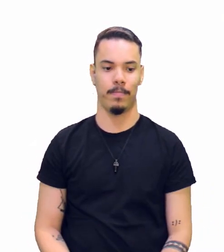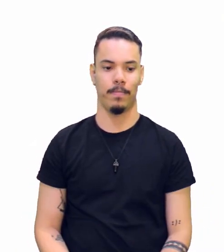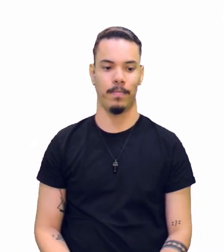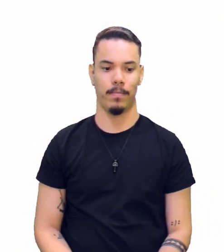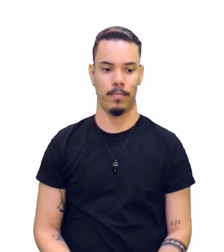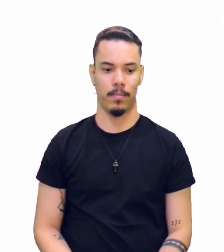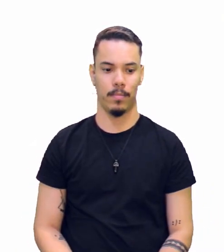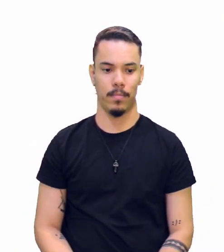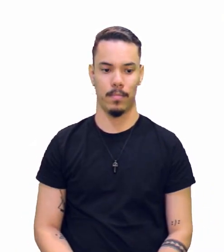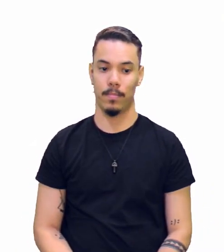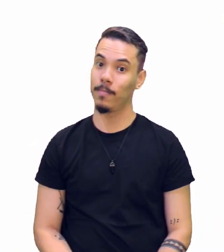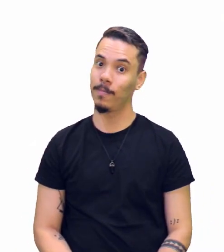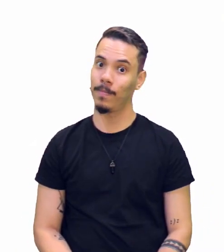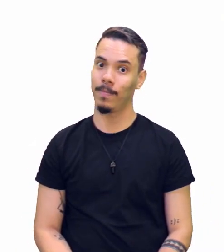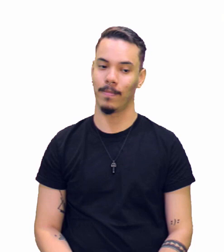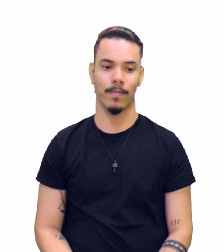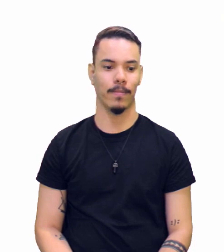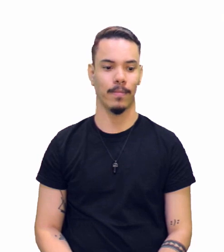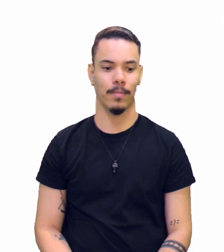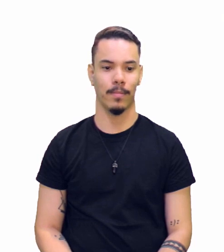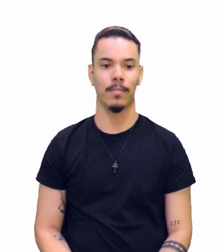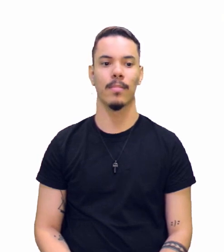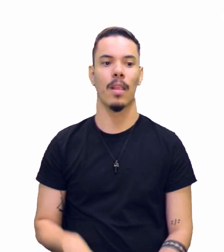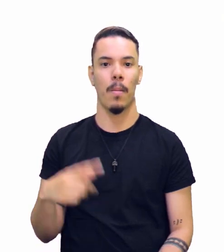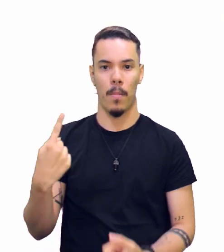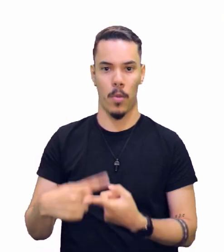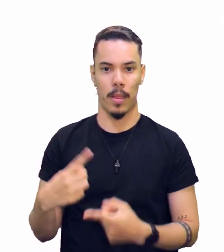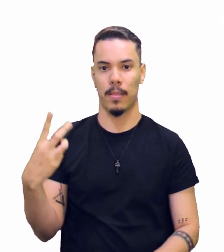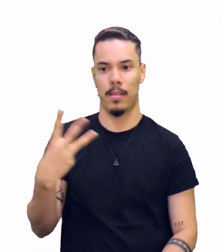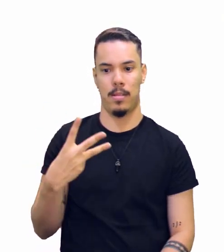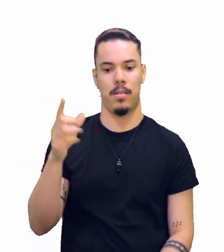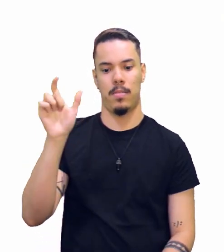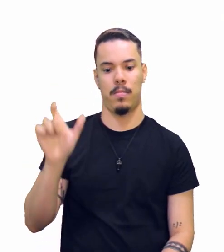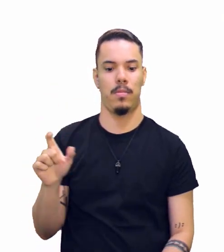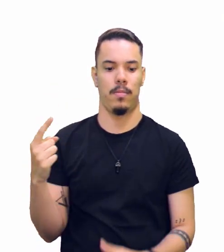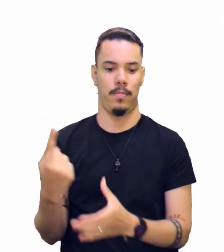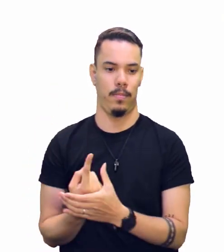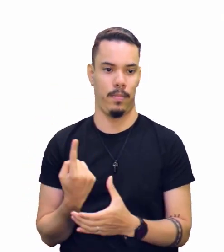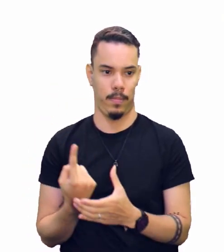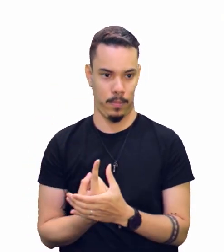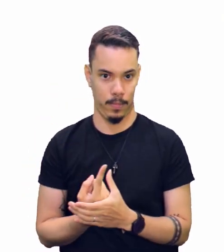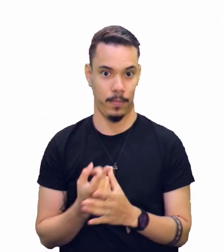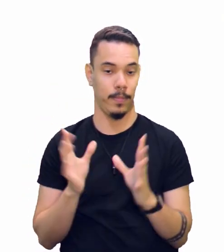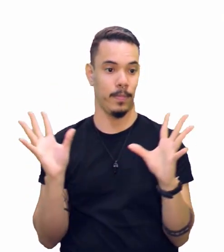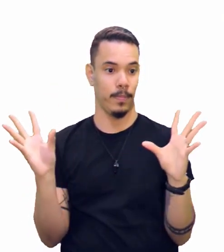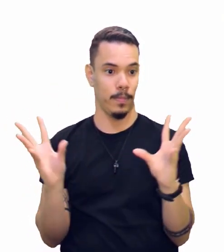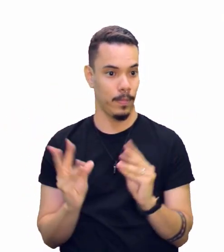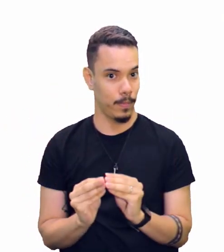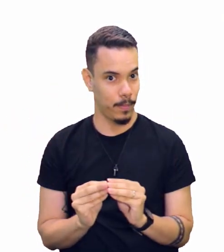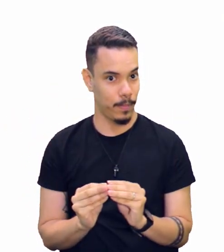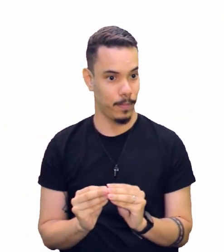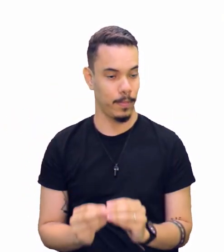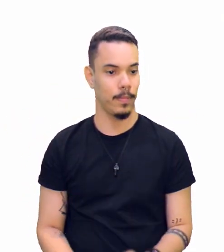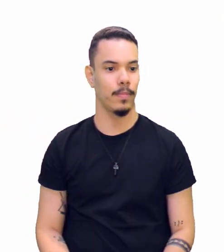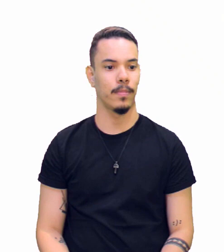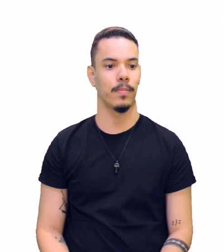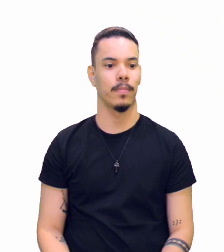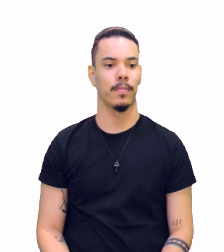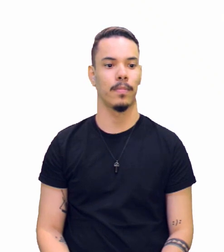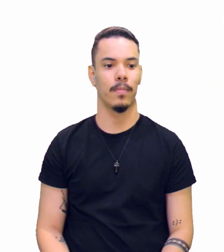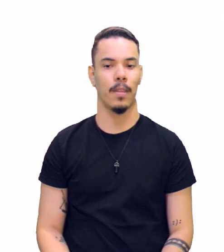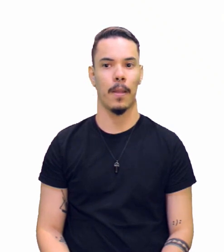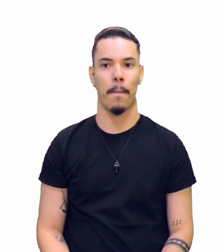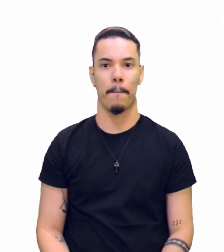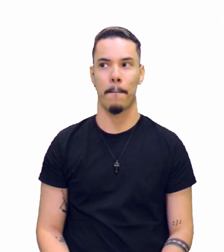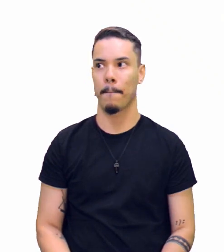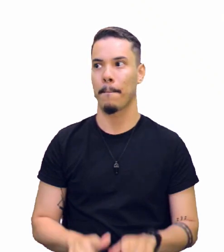S esse S teria que vir porque eu tô com a terceira pessoa do singular aqui portanto a gente foi por eliminação de